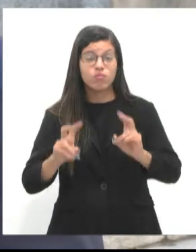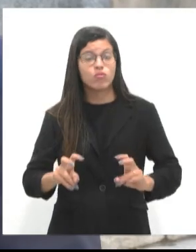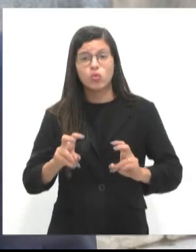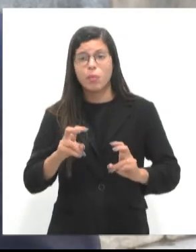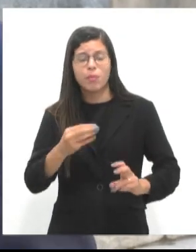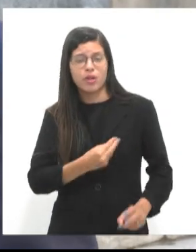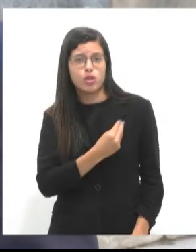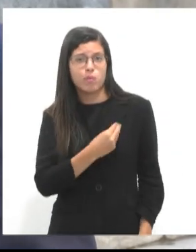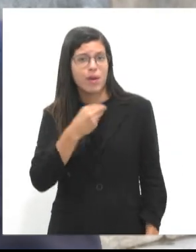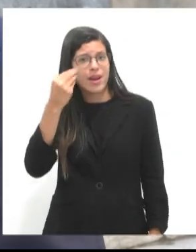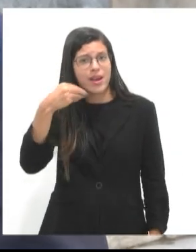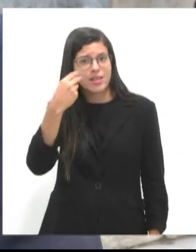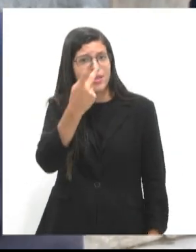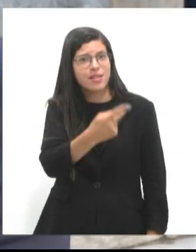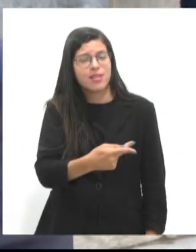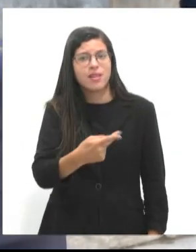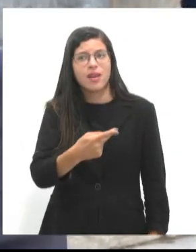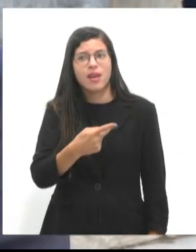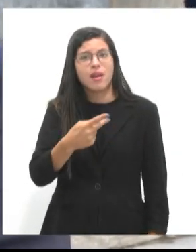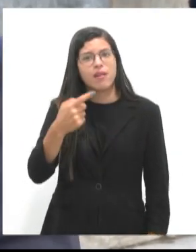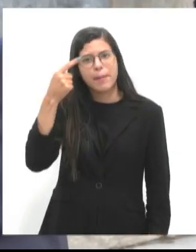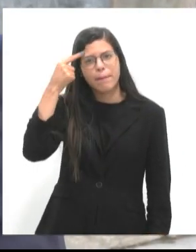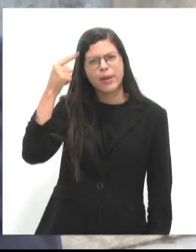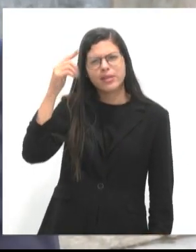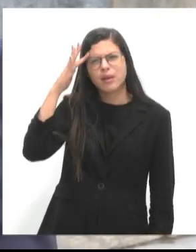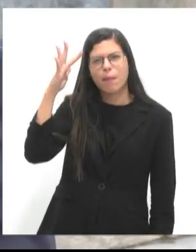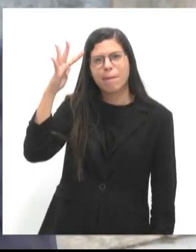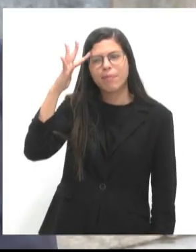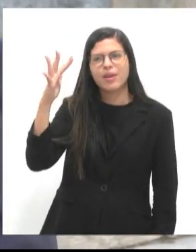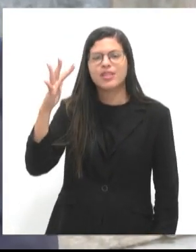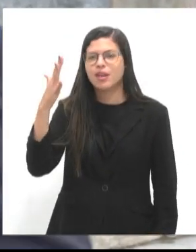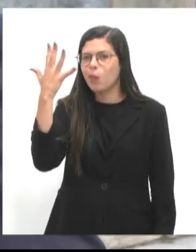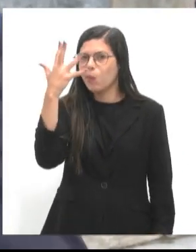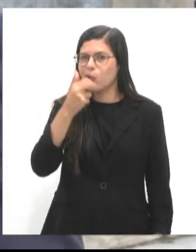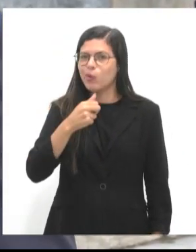ela vive. Você imagina a situação, que bonito você vê. Olha que